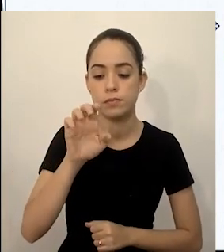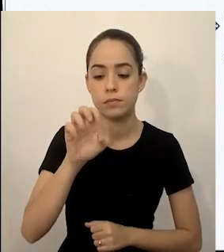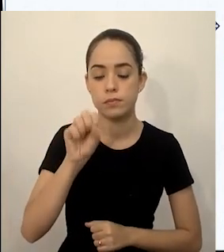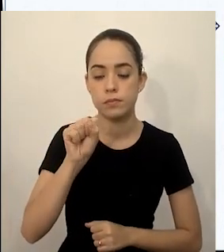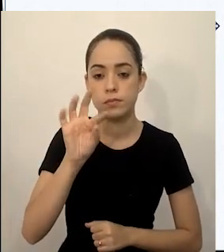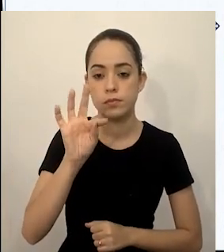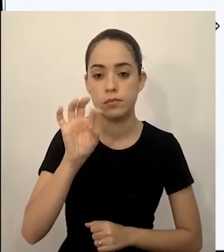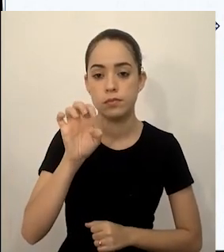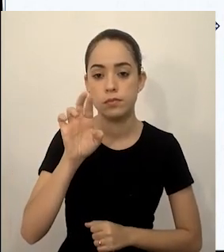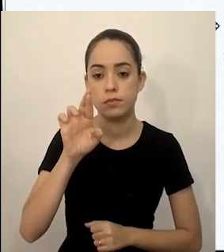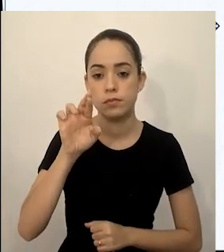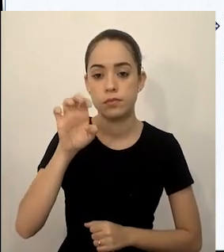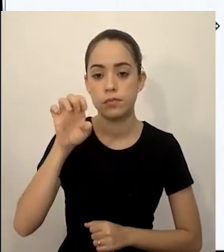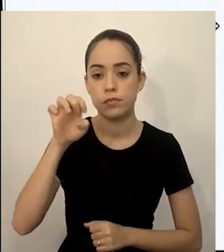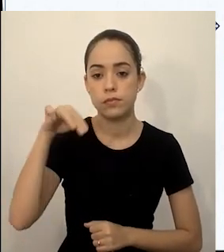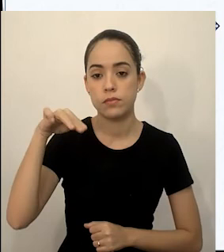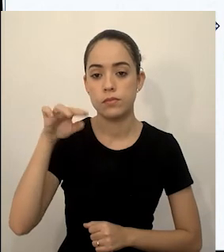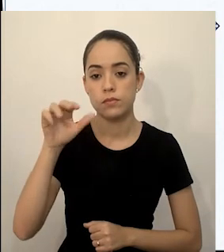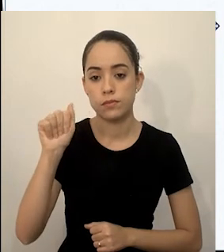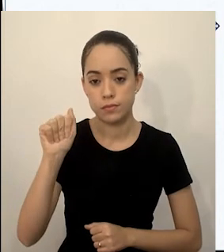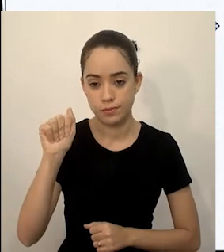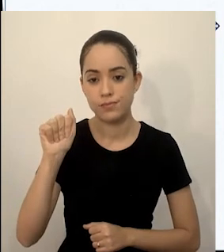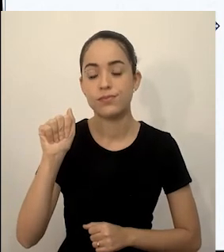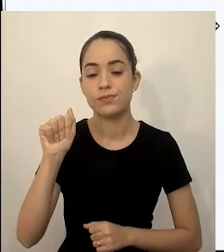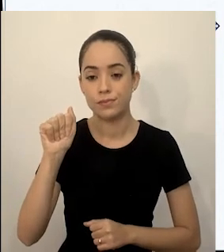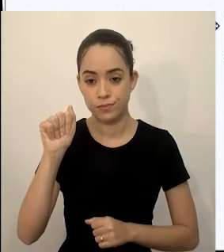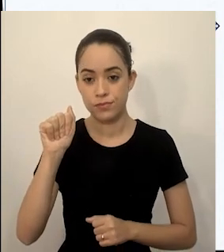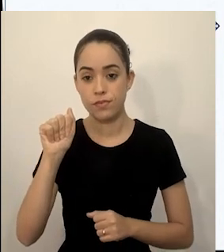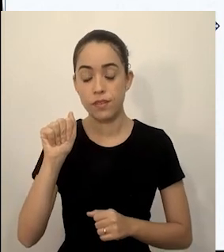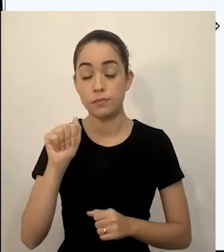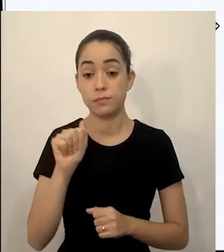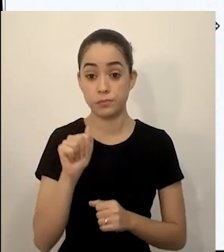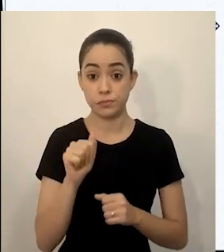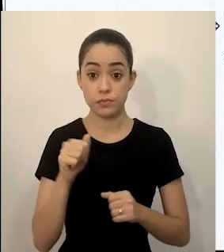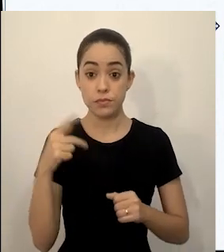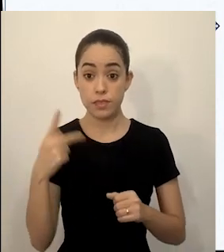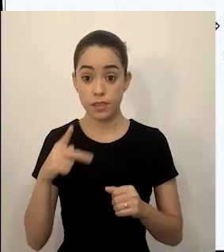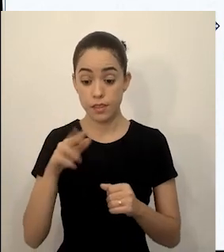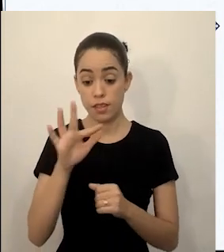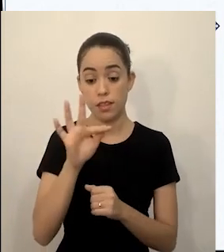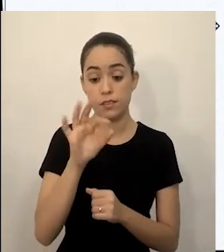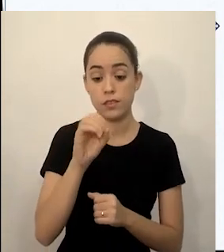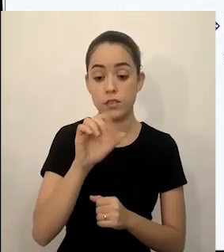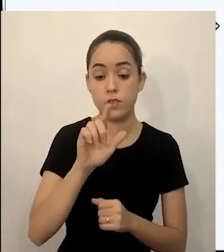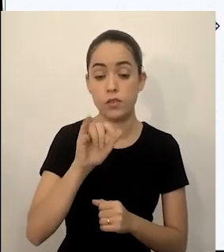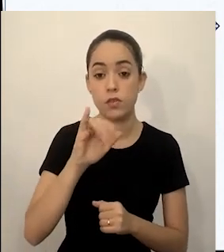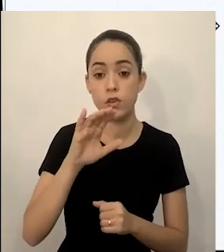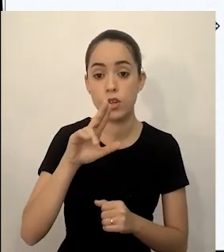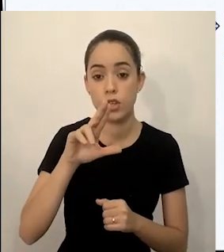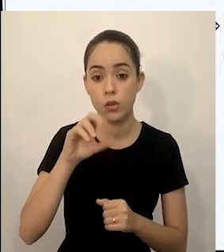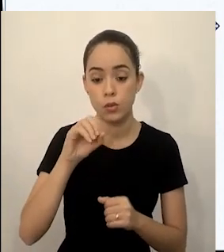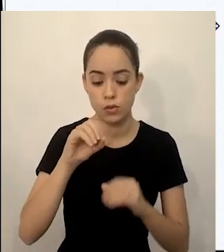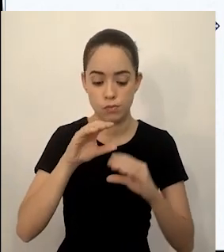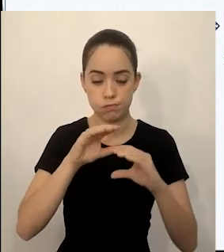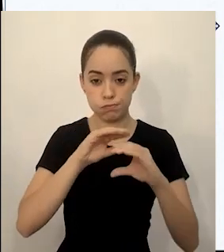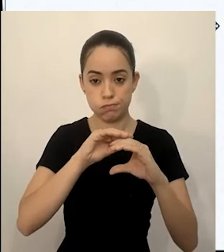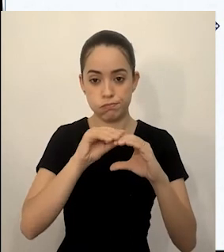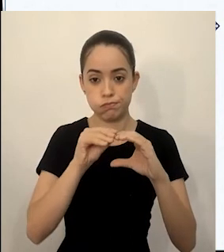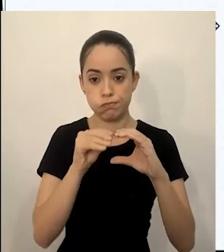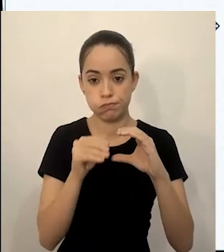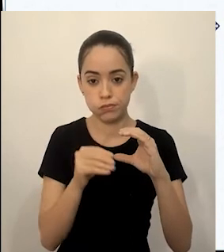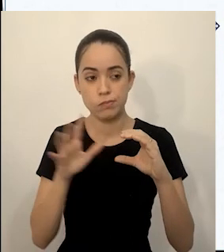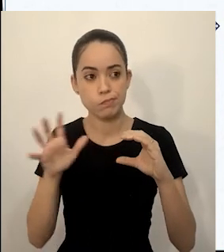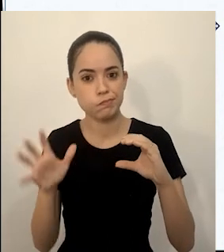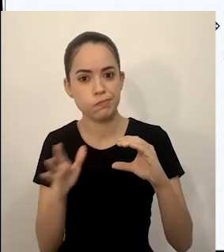Neste tempo, a parede do folículo encontra-se estimulada para o